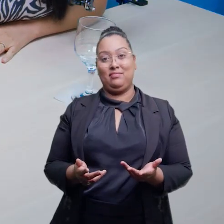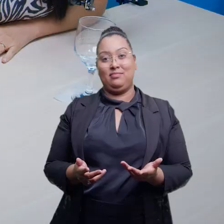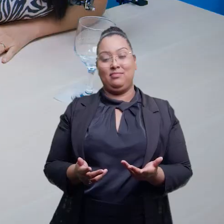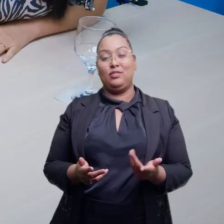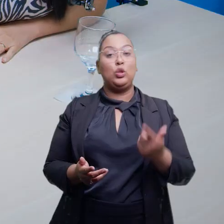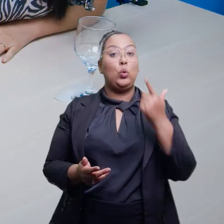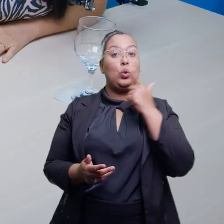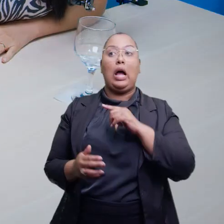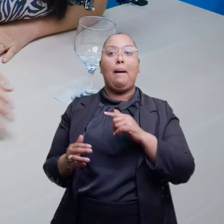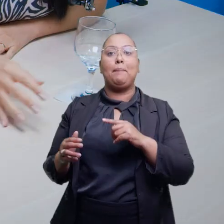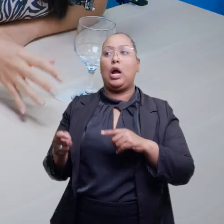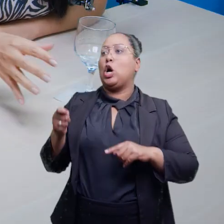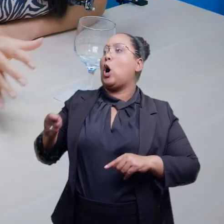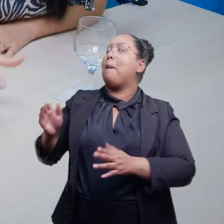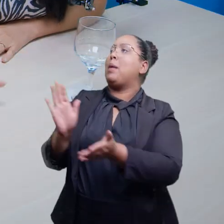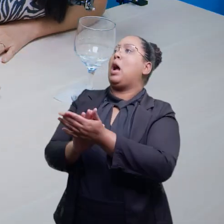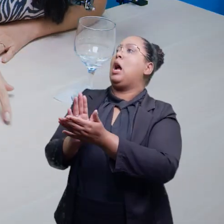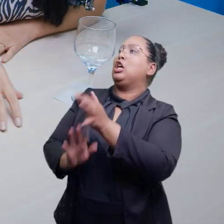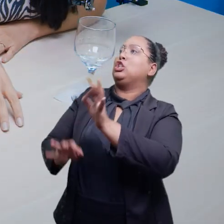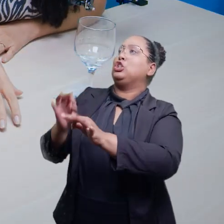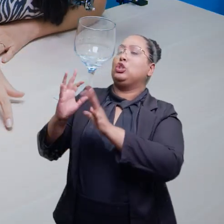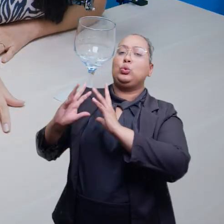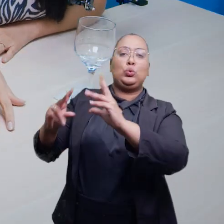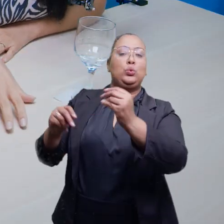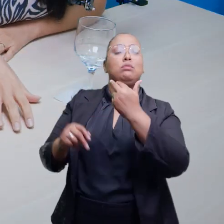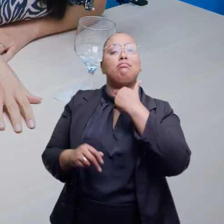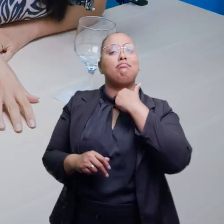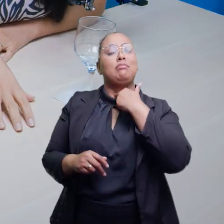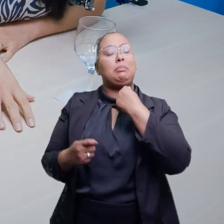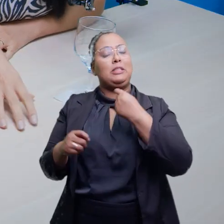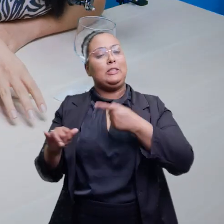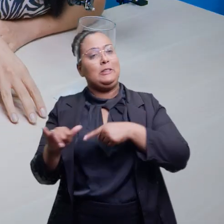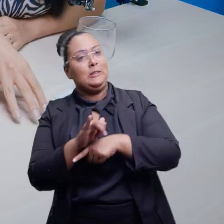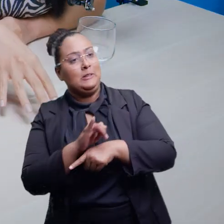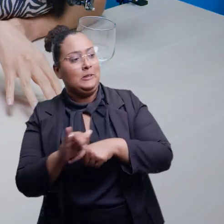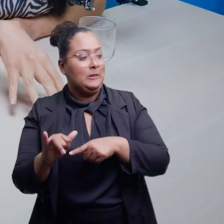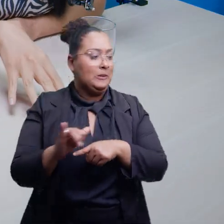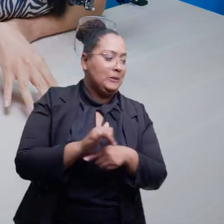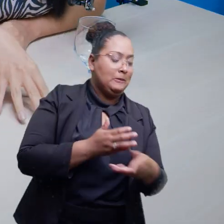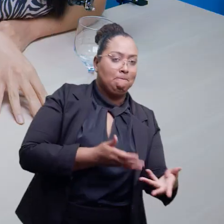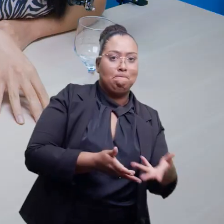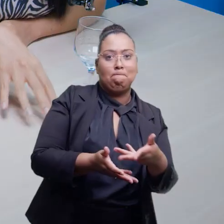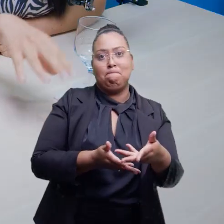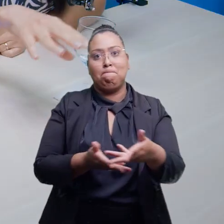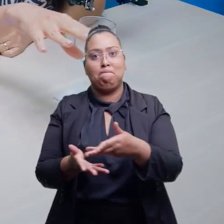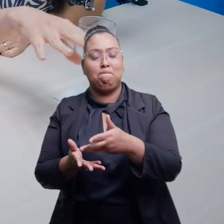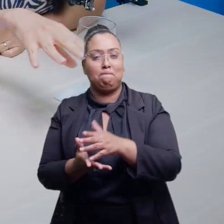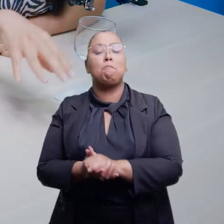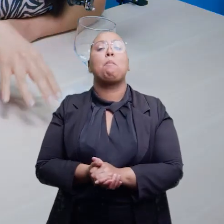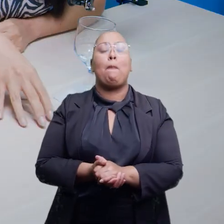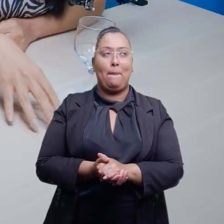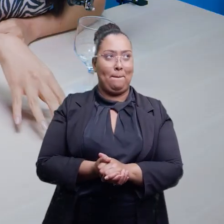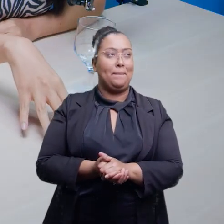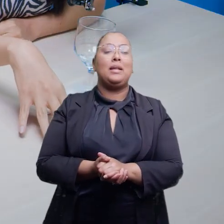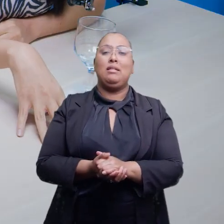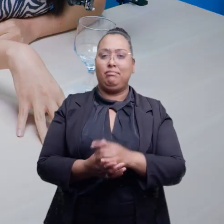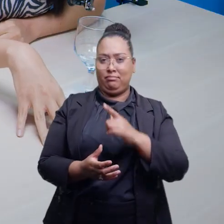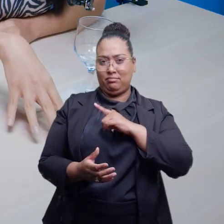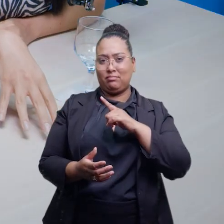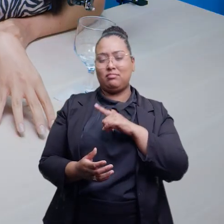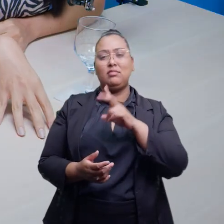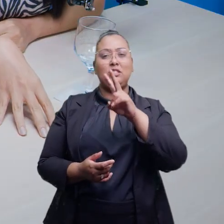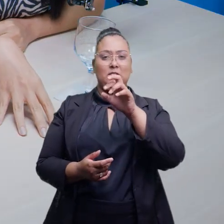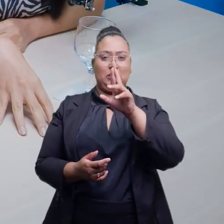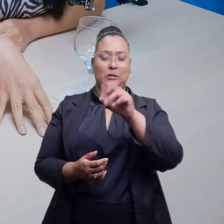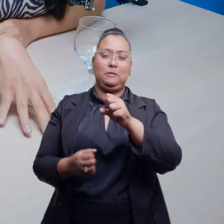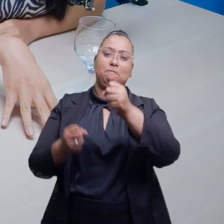consegue judicializar tudo, né? A gente precisa ir mediando essas situações. Então, são pontos que partem desse princípio